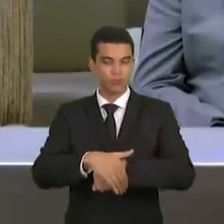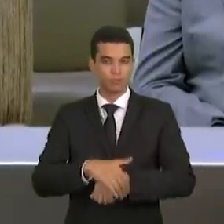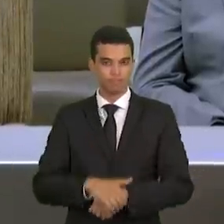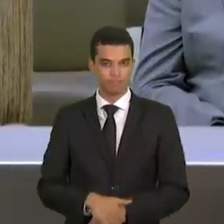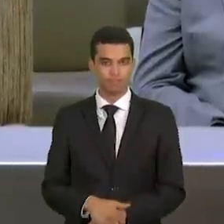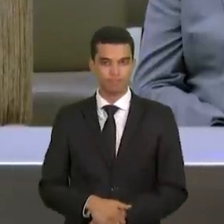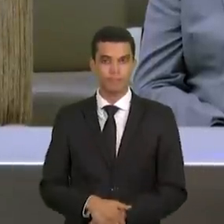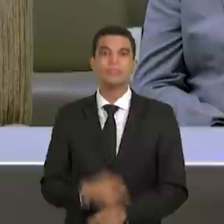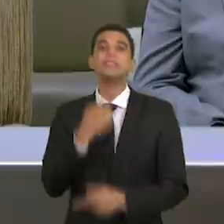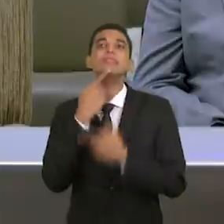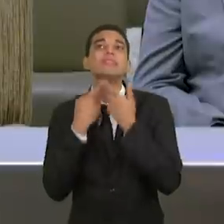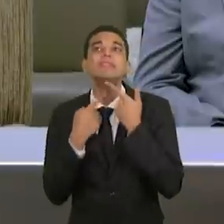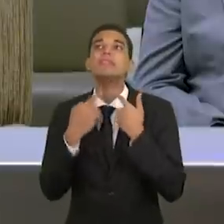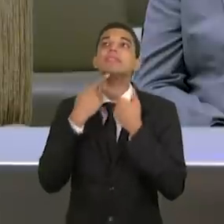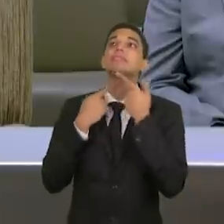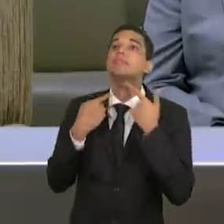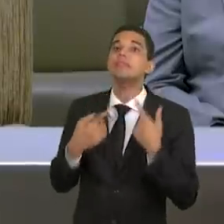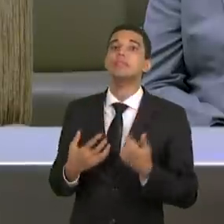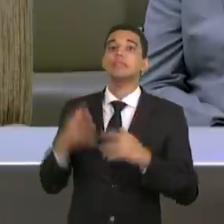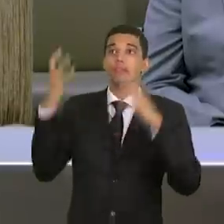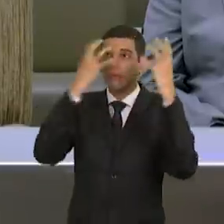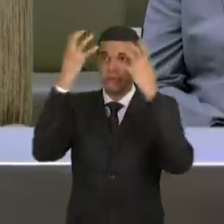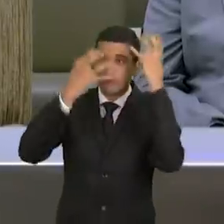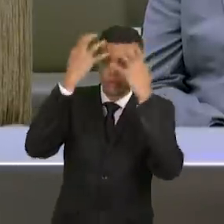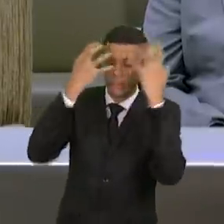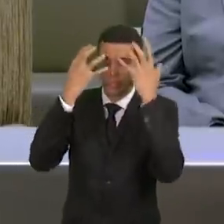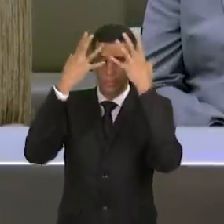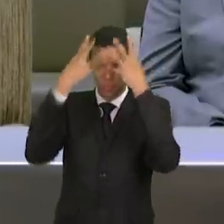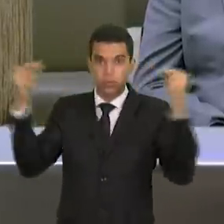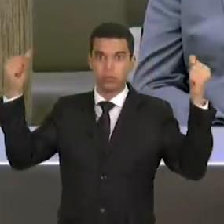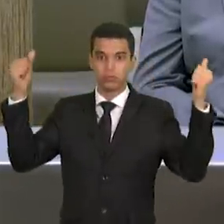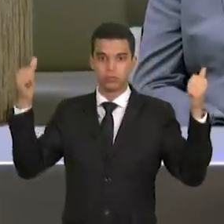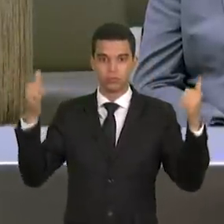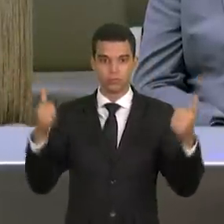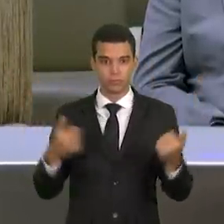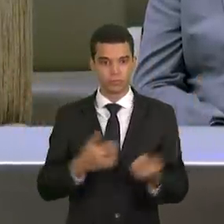Sentimentos de desespero estão sendo quebrados.